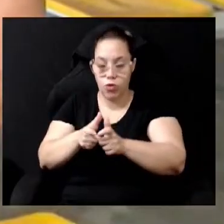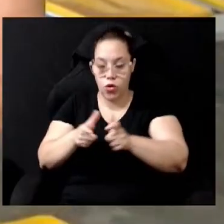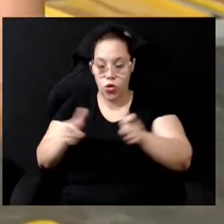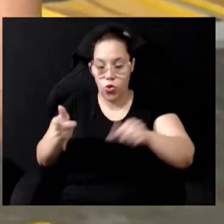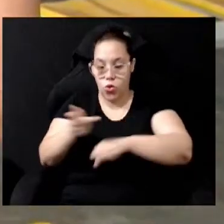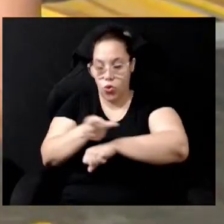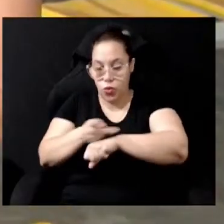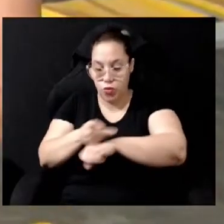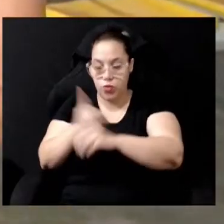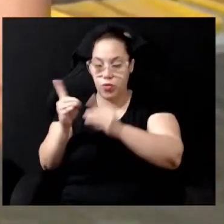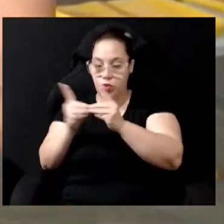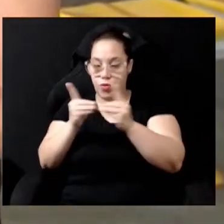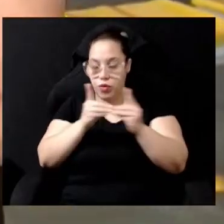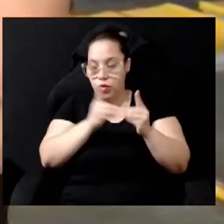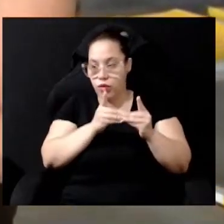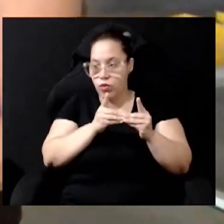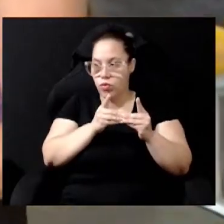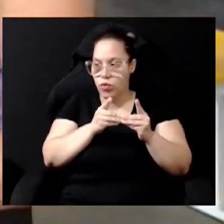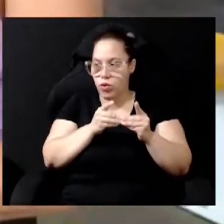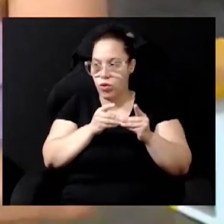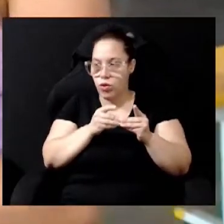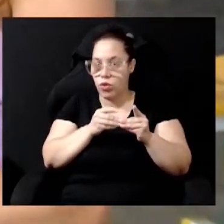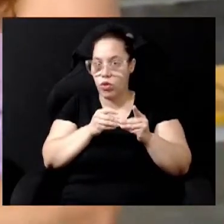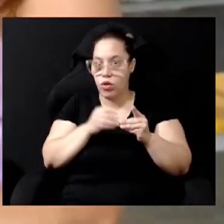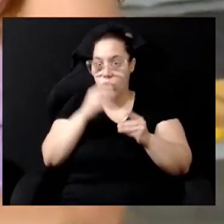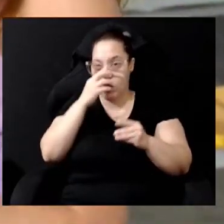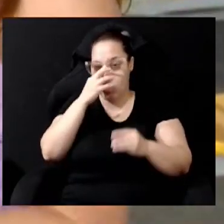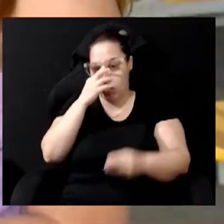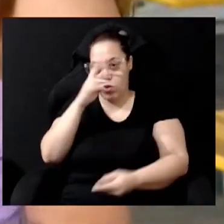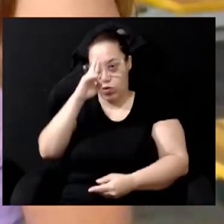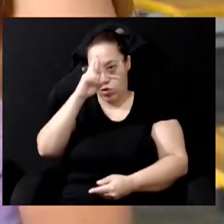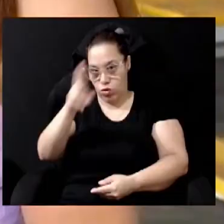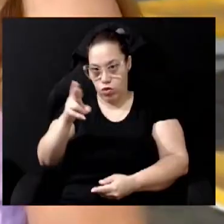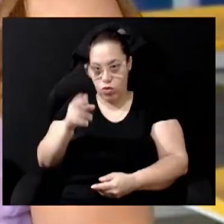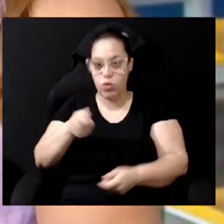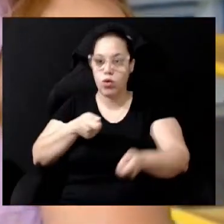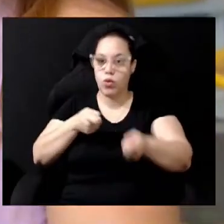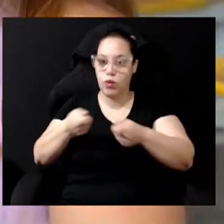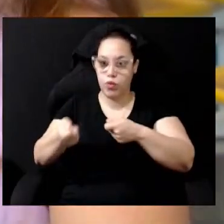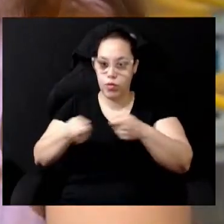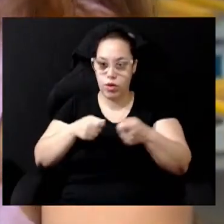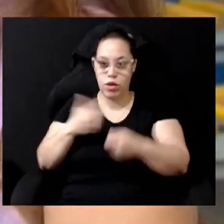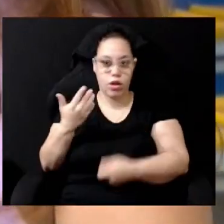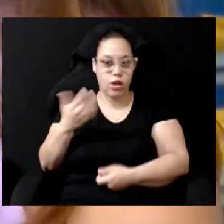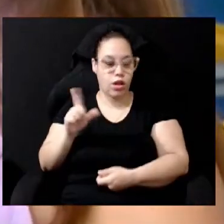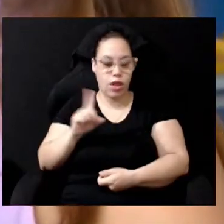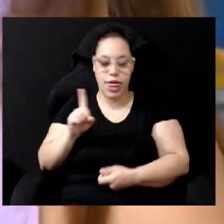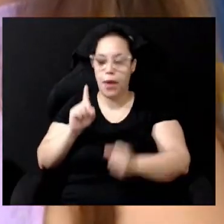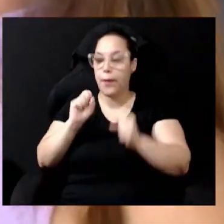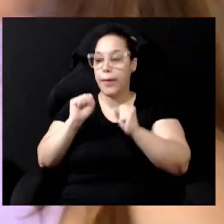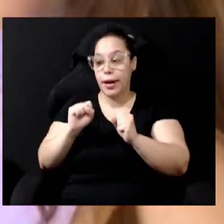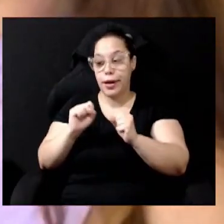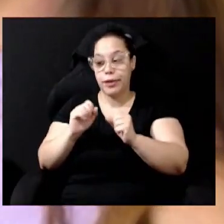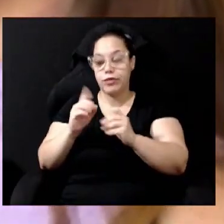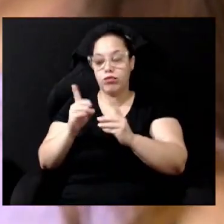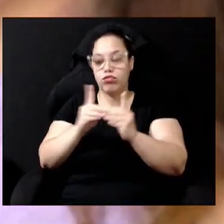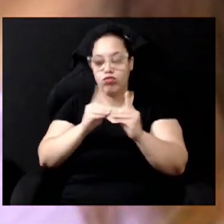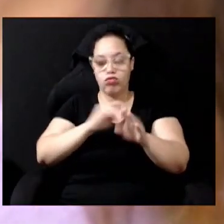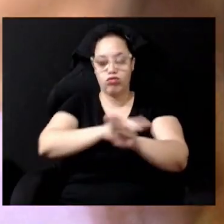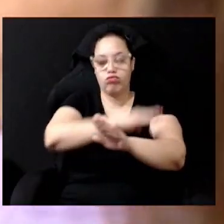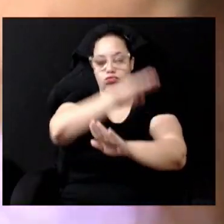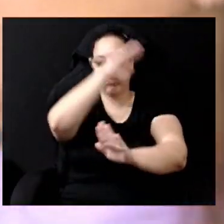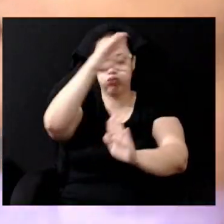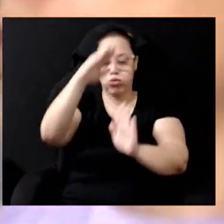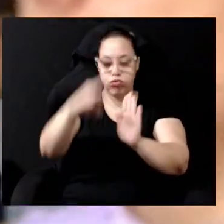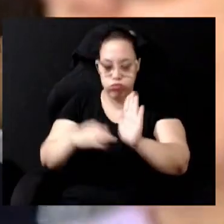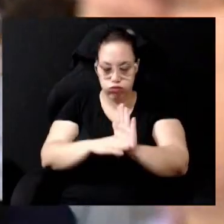atendeu, inclusive no horário de almoço a gente fez o revezamento para não parar o atendimento, né? Então o dia todo teve um